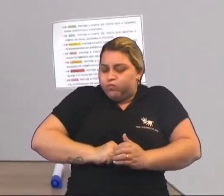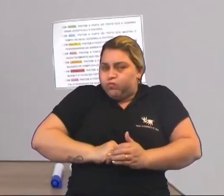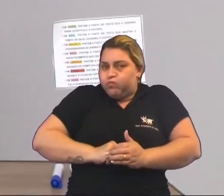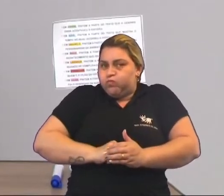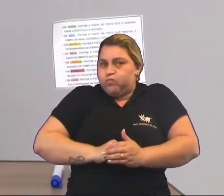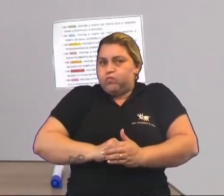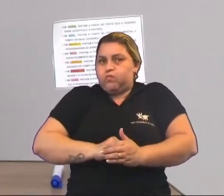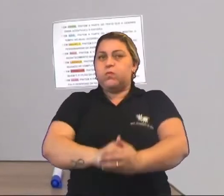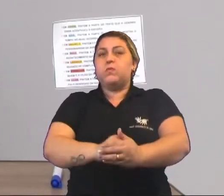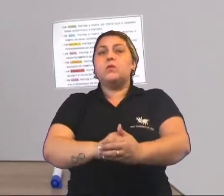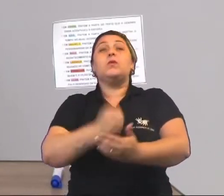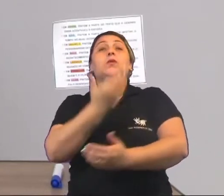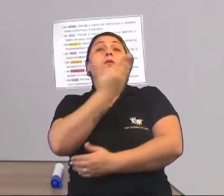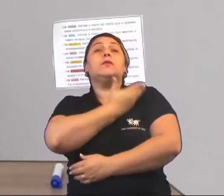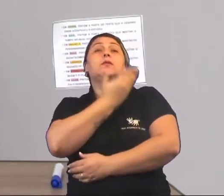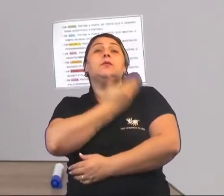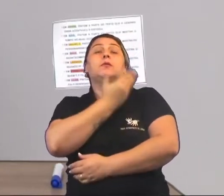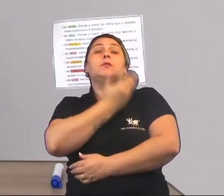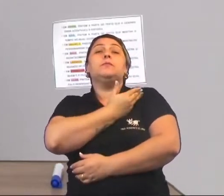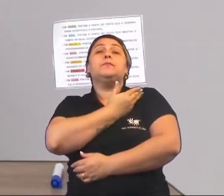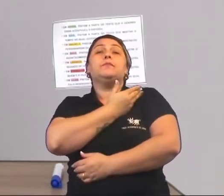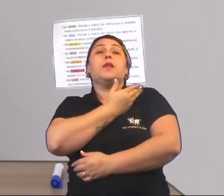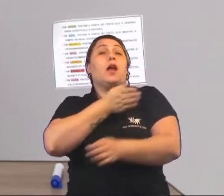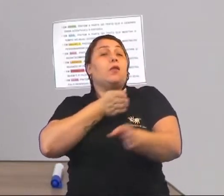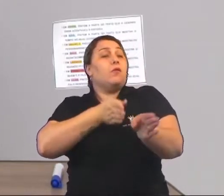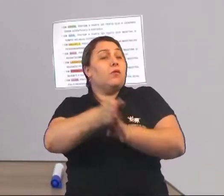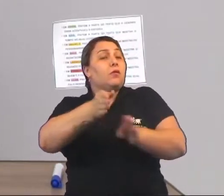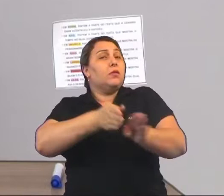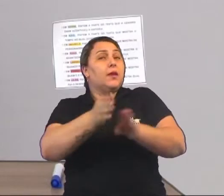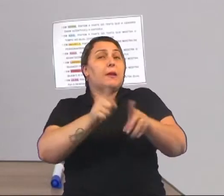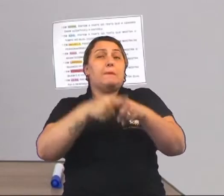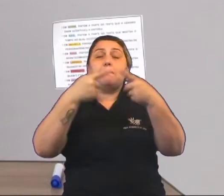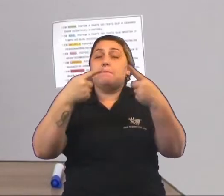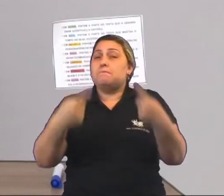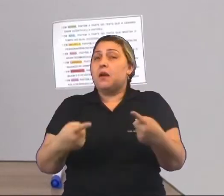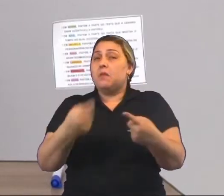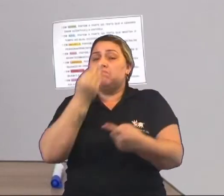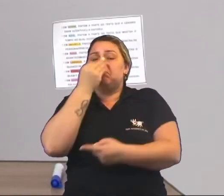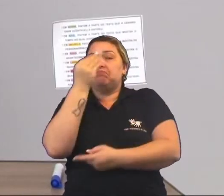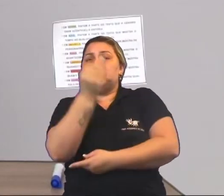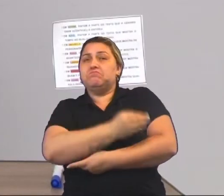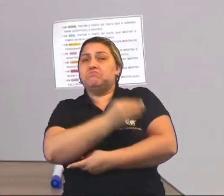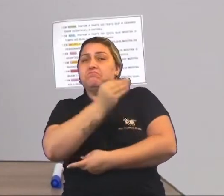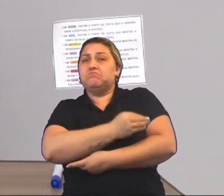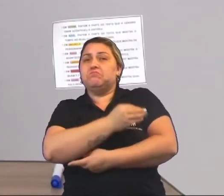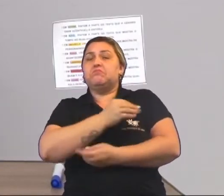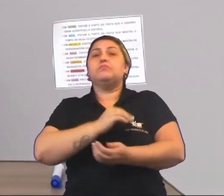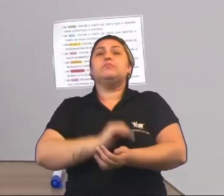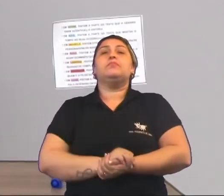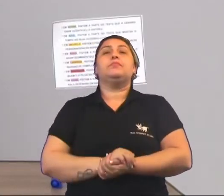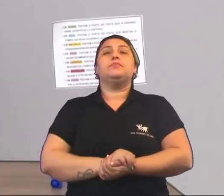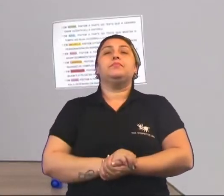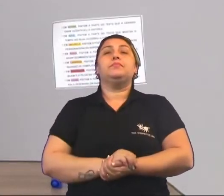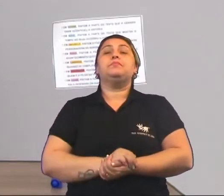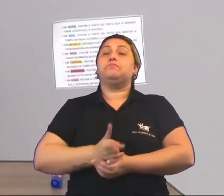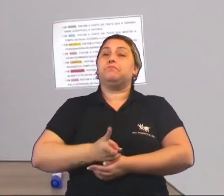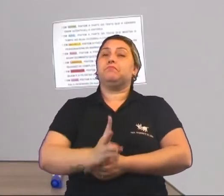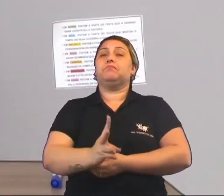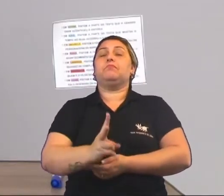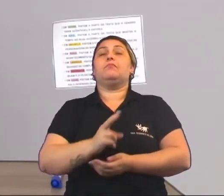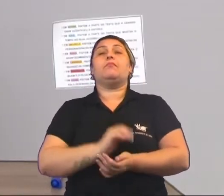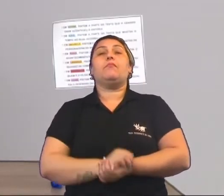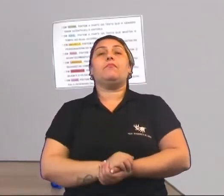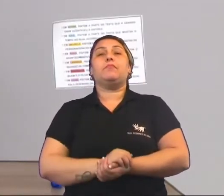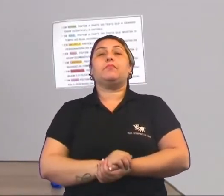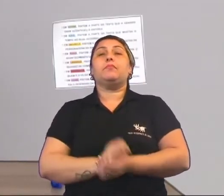barriga. Os seus amigos, por sua vez, dão a ele conselhos, mas ele não escuta, né? E prossegue.